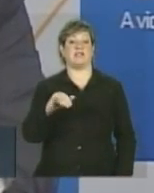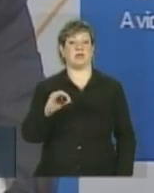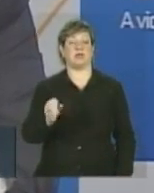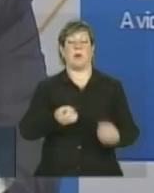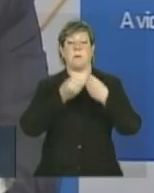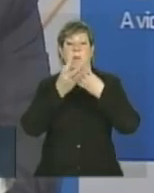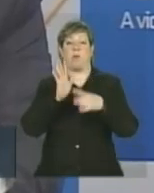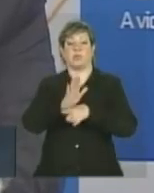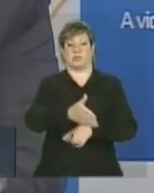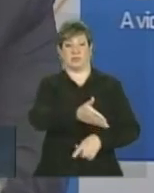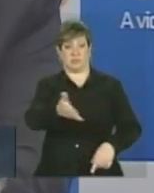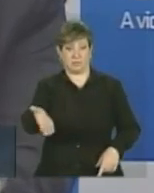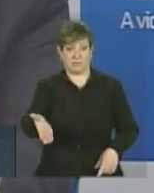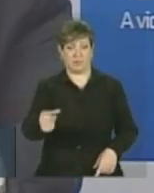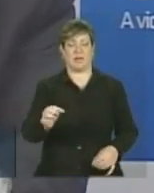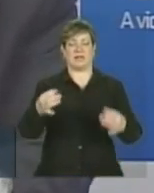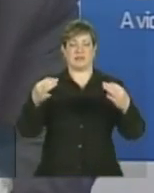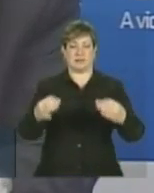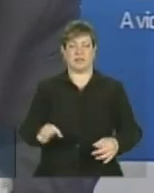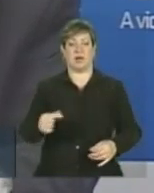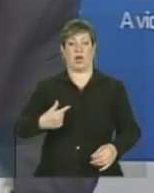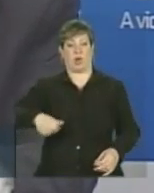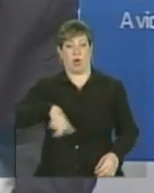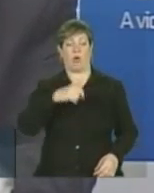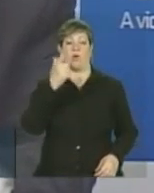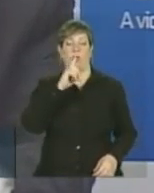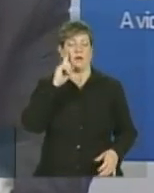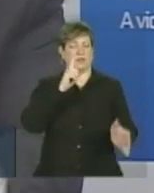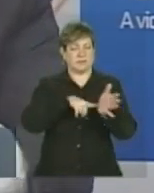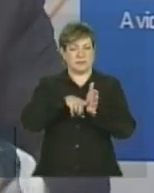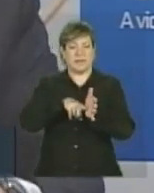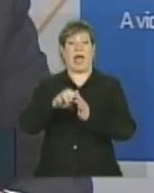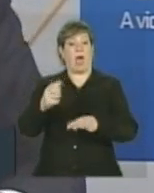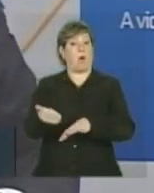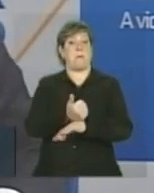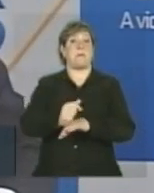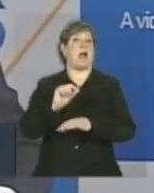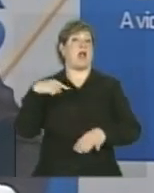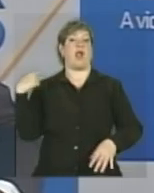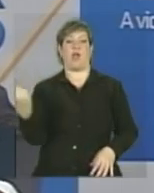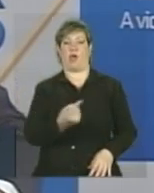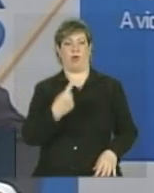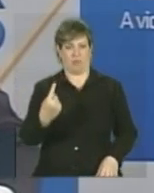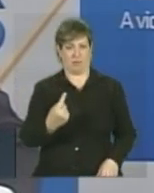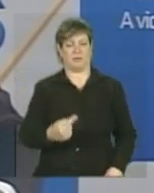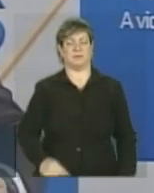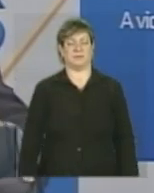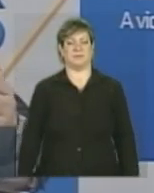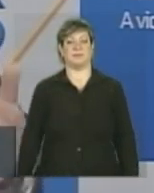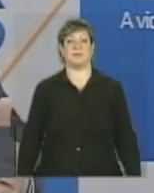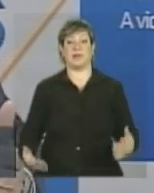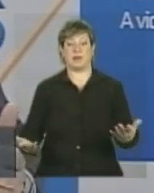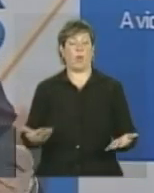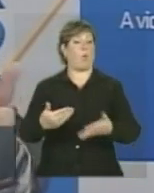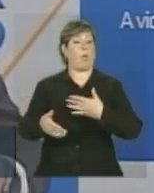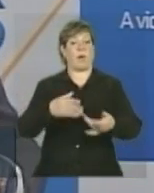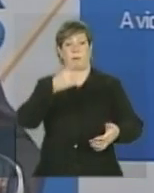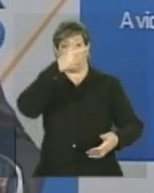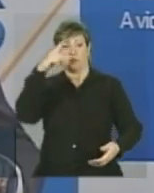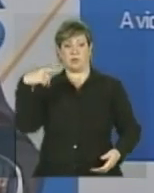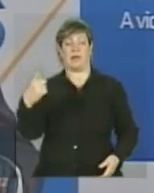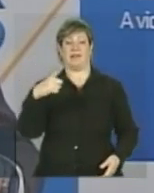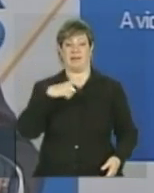com certeza, pelo menos do que a gente conseguiu pesquisar, é o melhor do mercado. Então, qualquer cidadão que